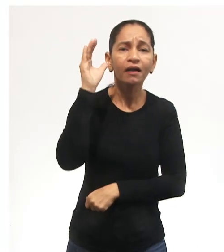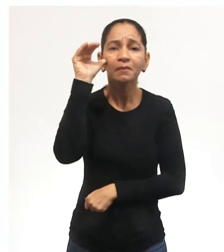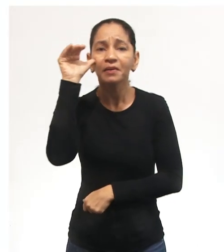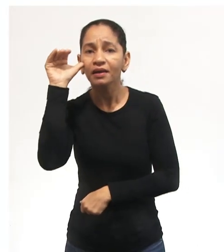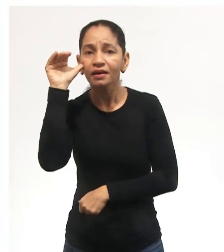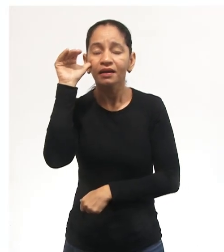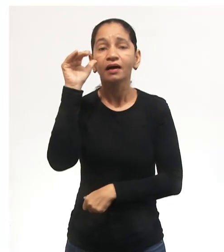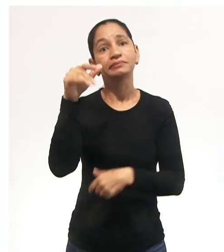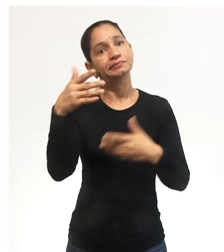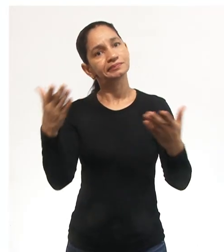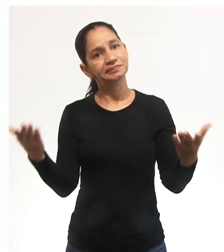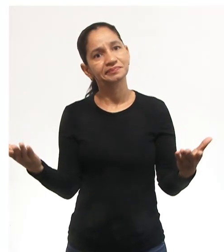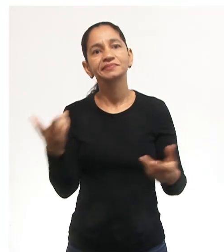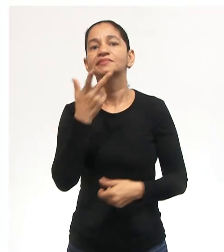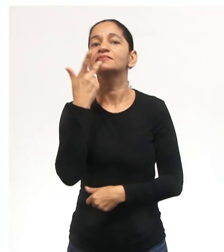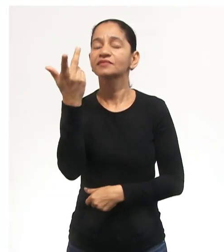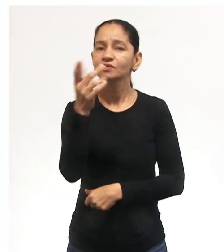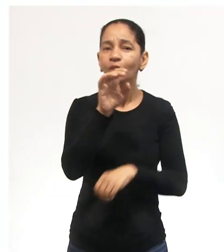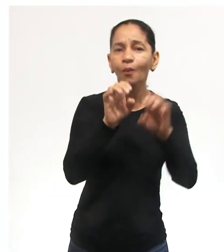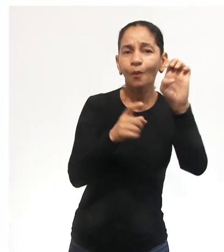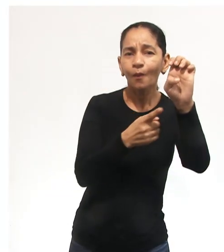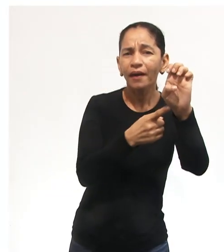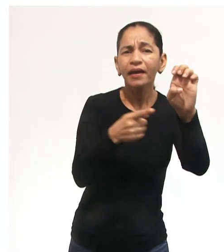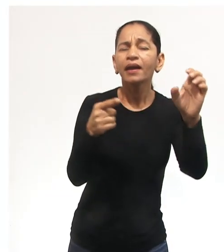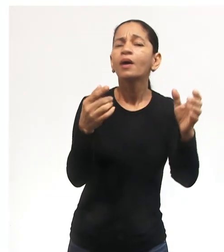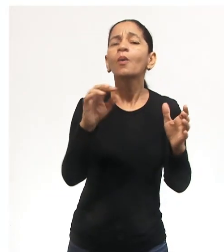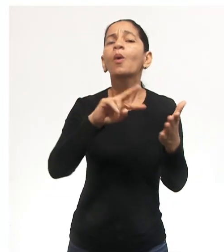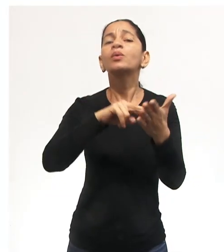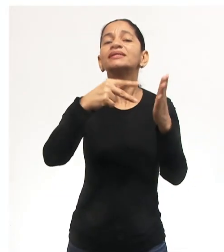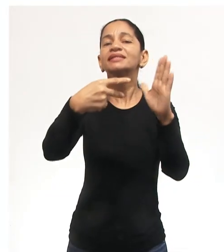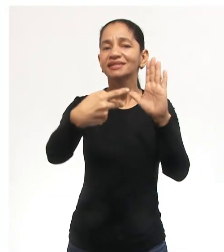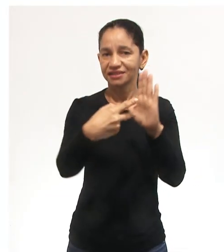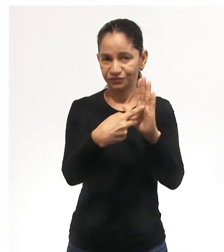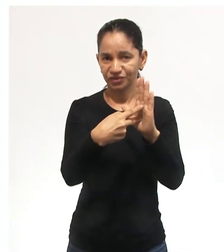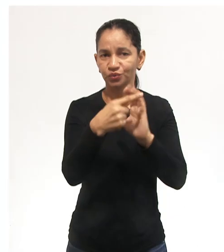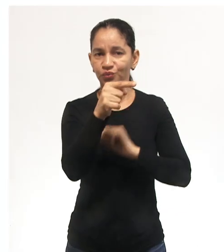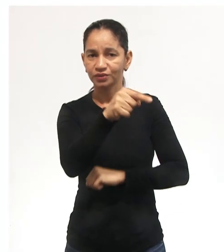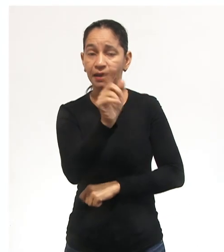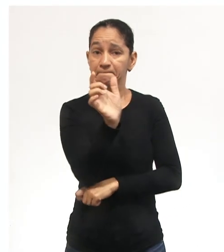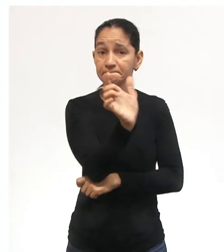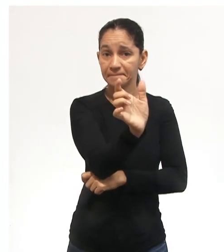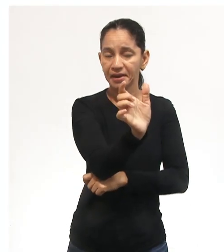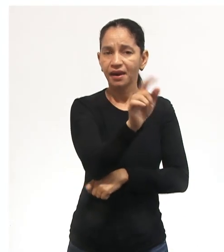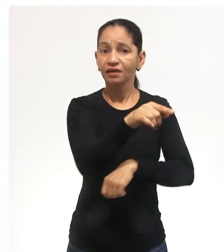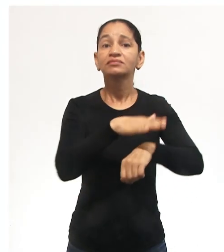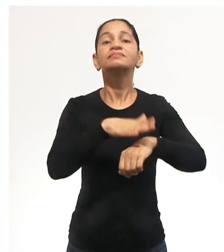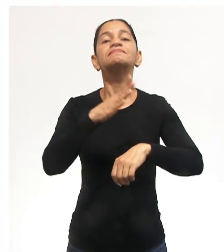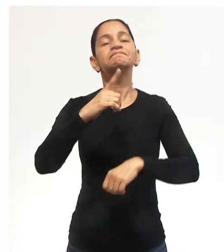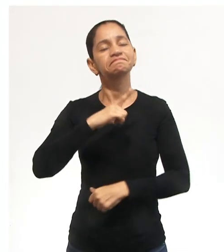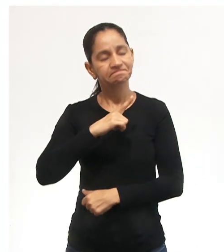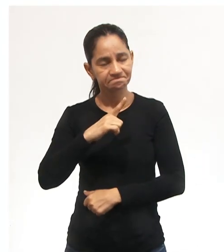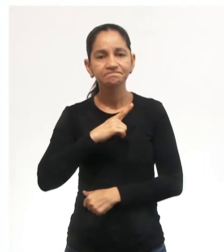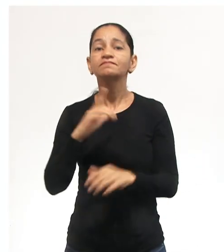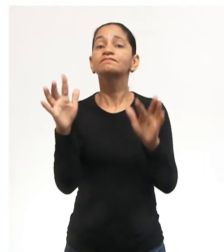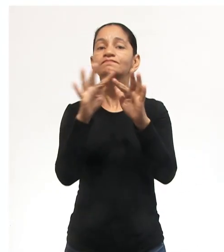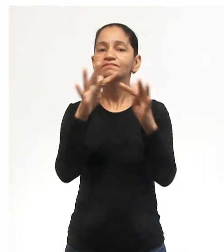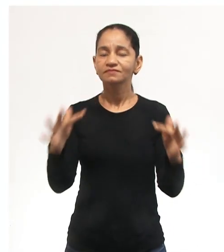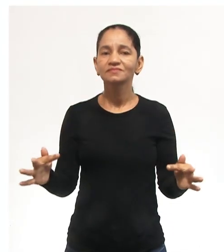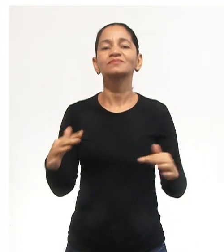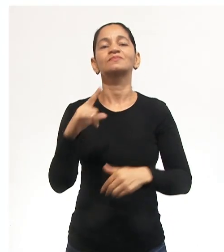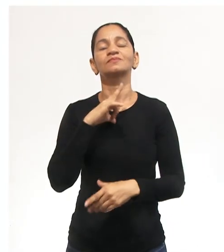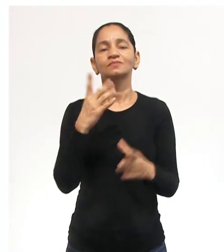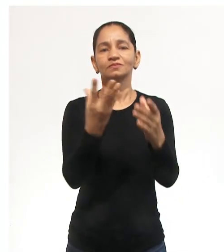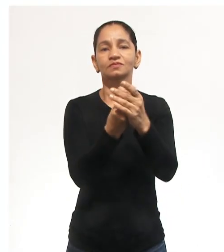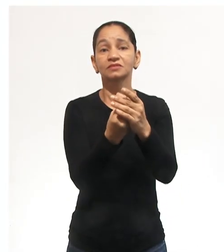comércio eletrônico, lembra do Ezinho? Se a gente está falando de um comércio eletrônico, a gente precisa ter, no mínimo, esses